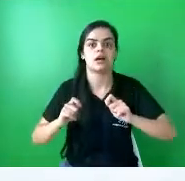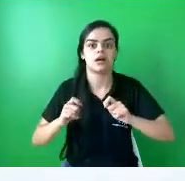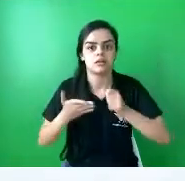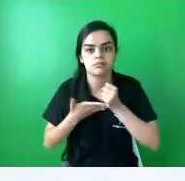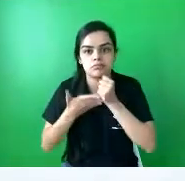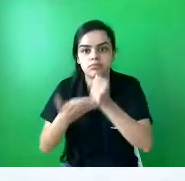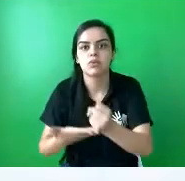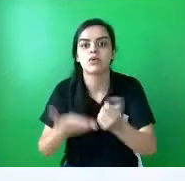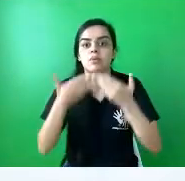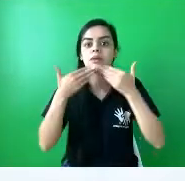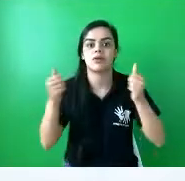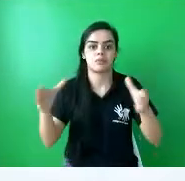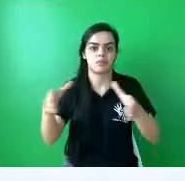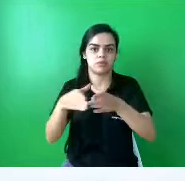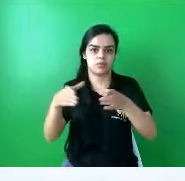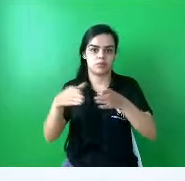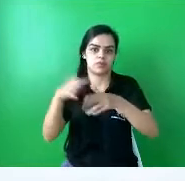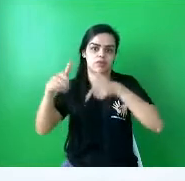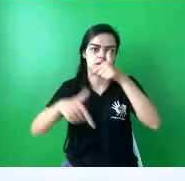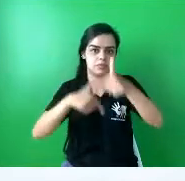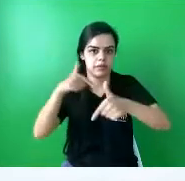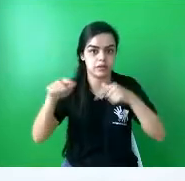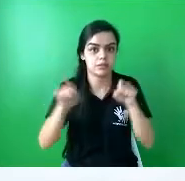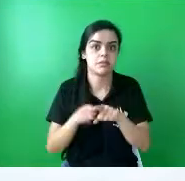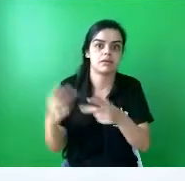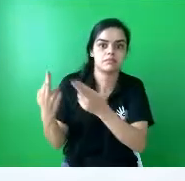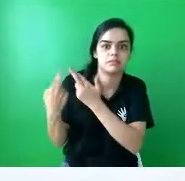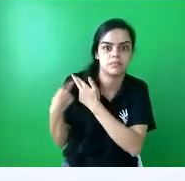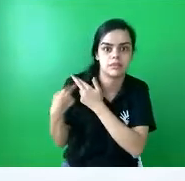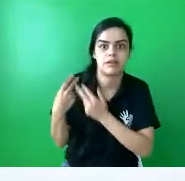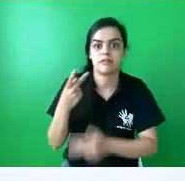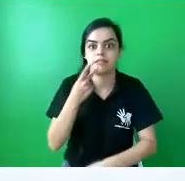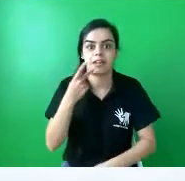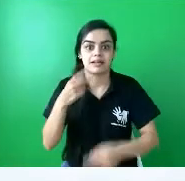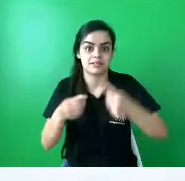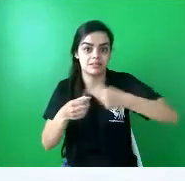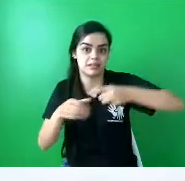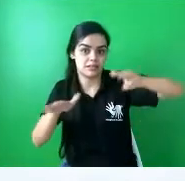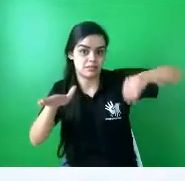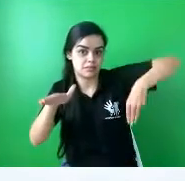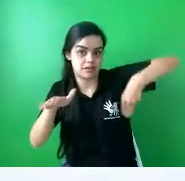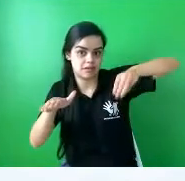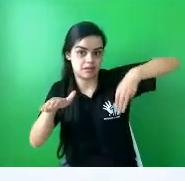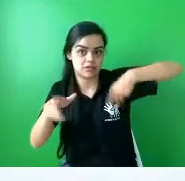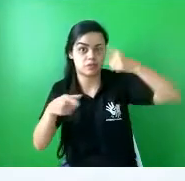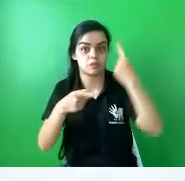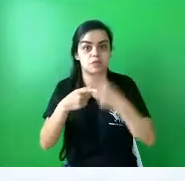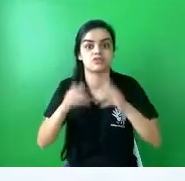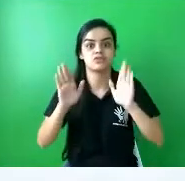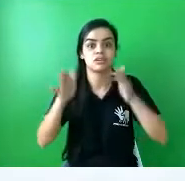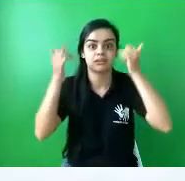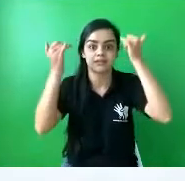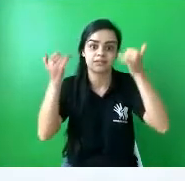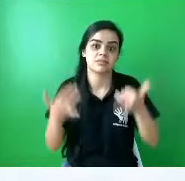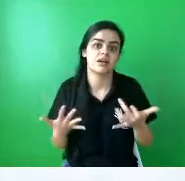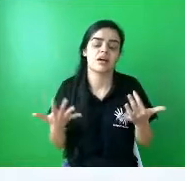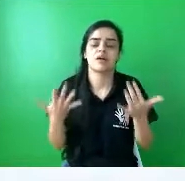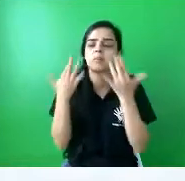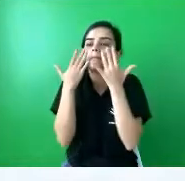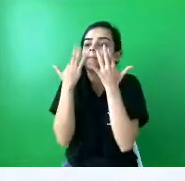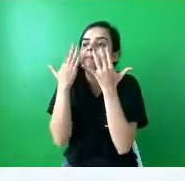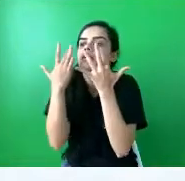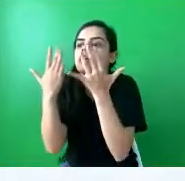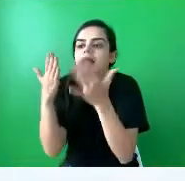para a nossa categoria. É uma grande responsabilidade falar de Matinhos, porque Matinhos, como você falou, é a menina dos olhos